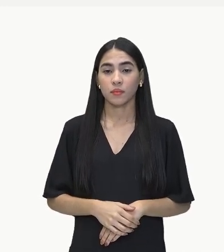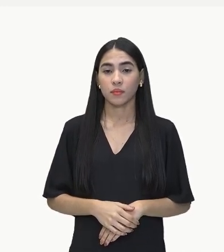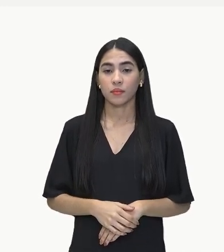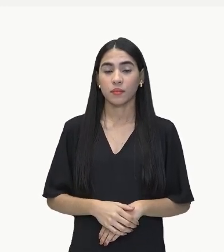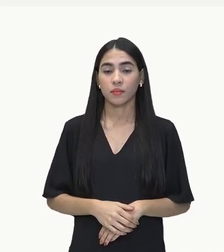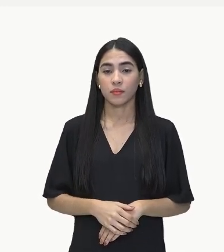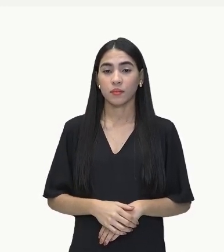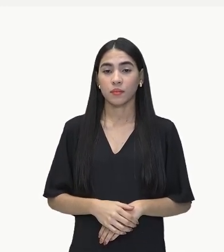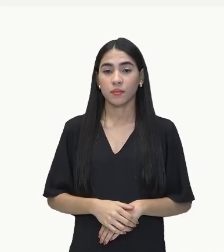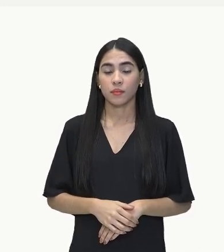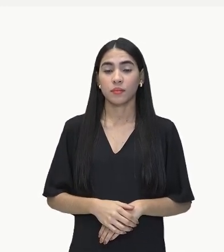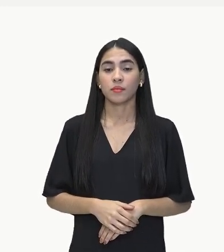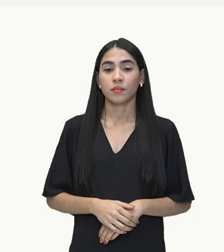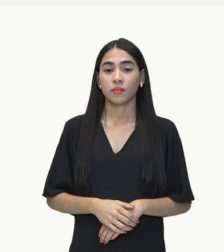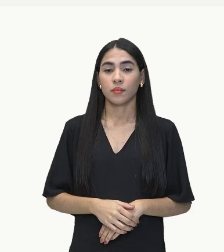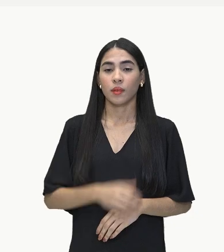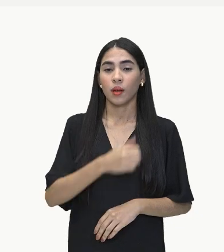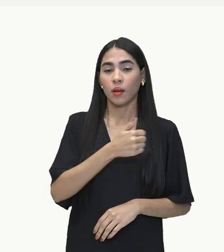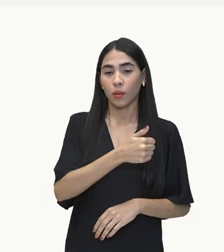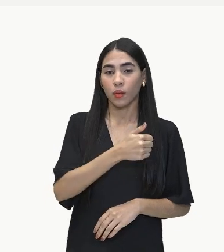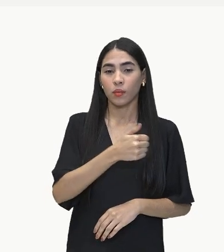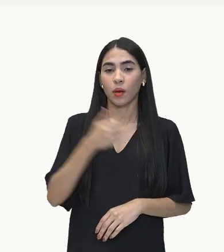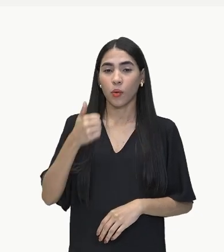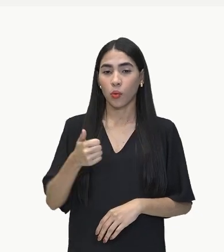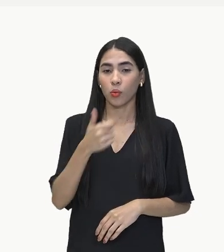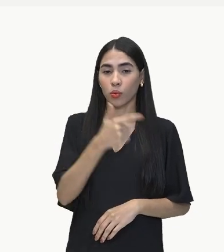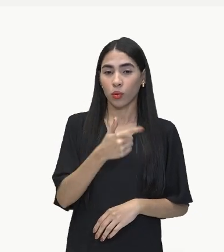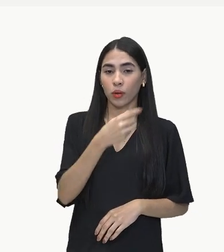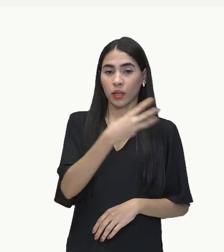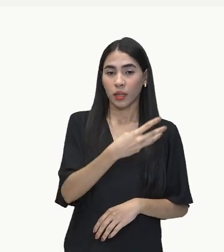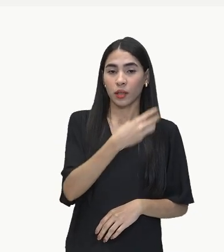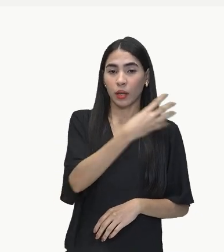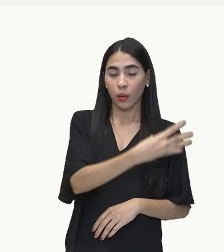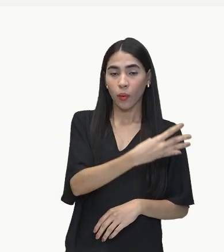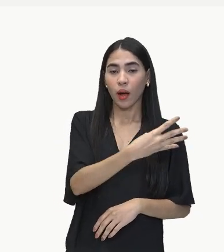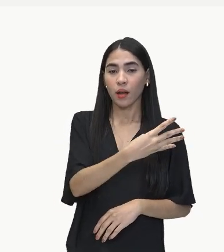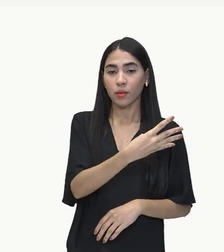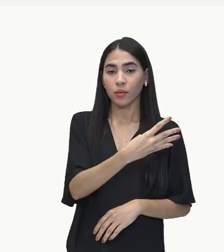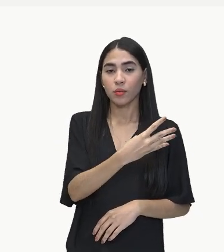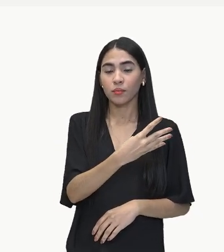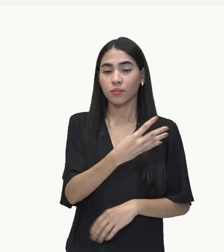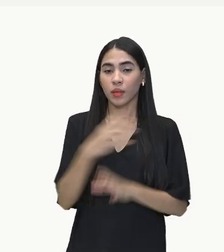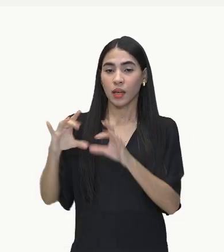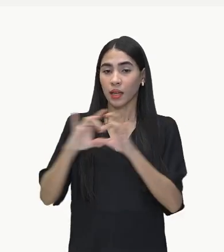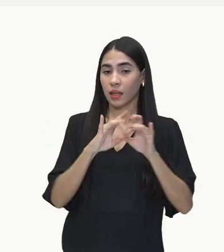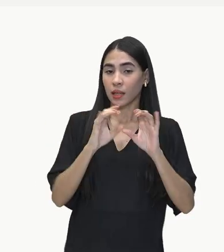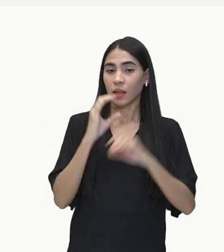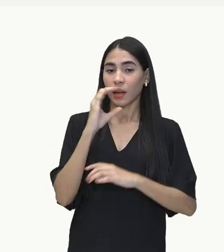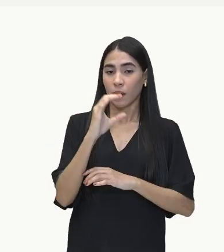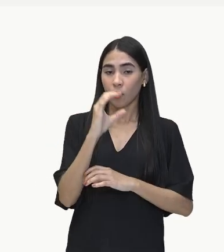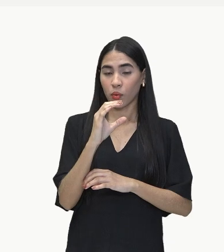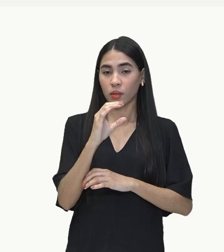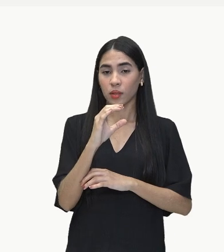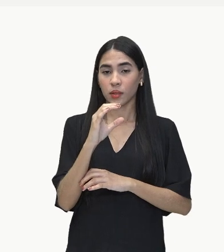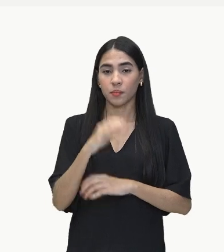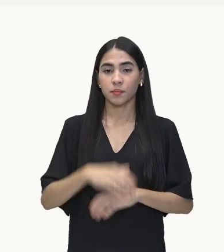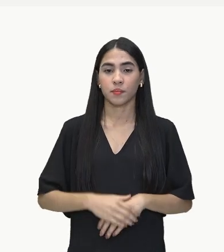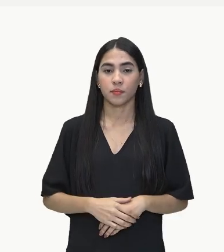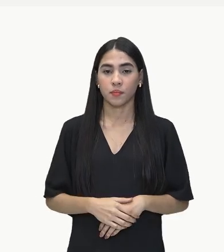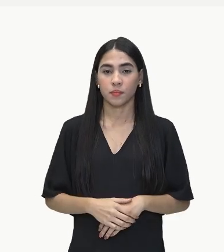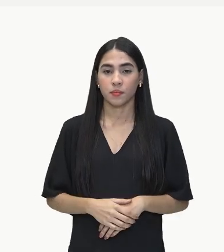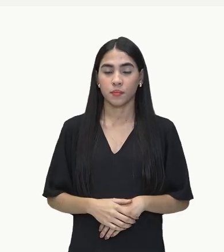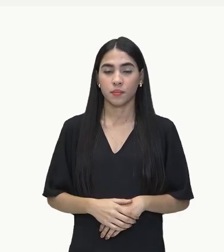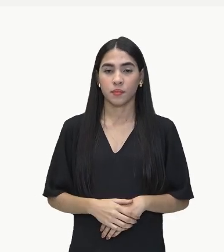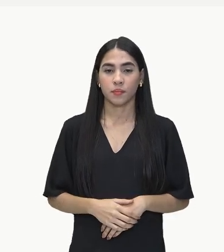enumerar, né, a cadeia carbônica a partir do grupo funcional, ok?